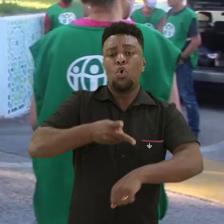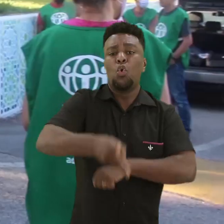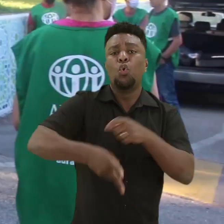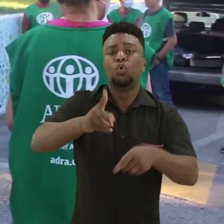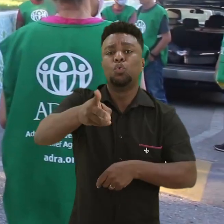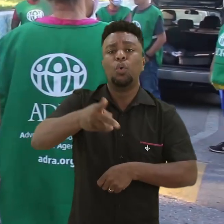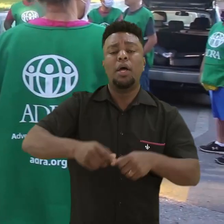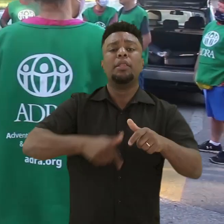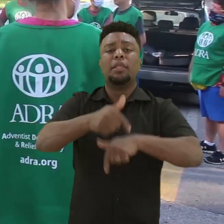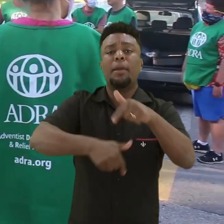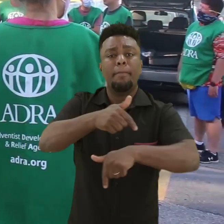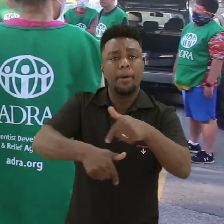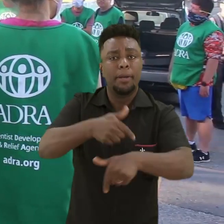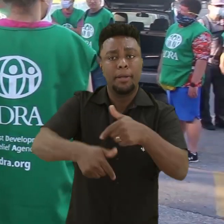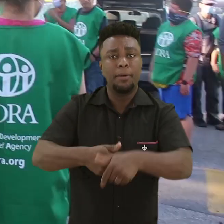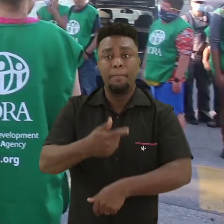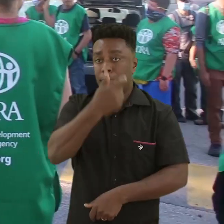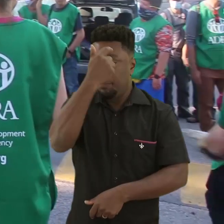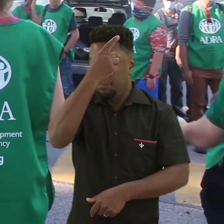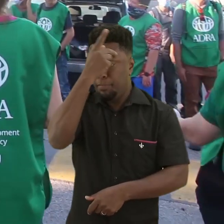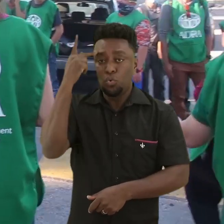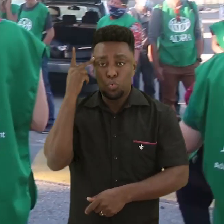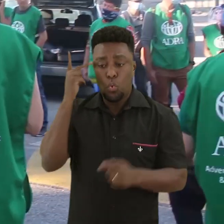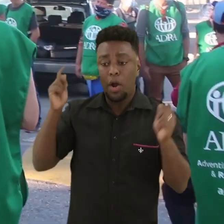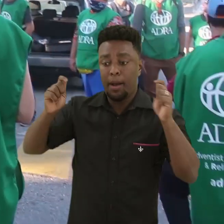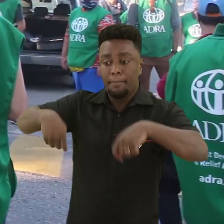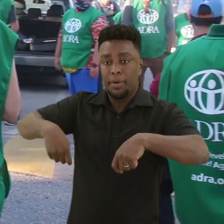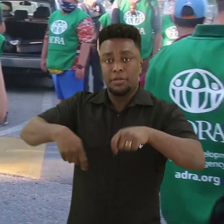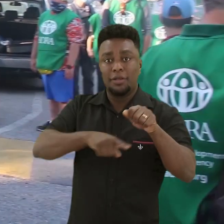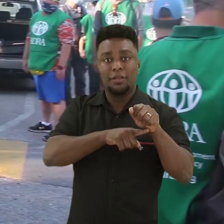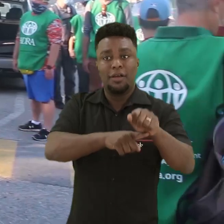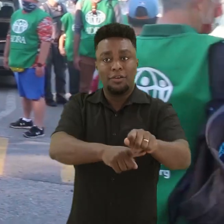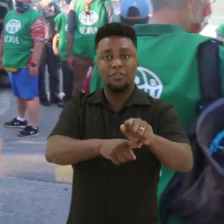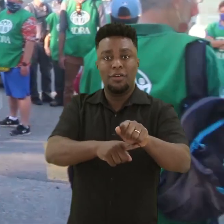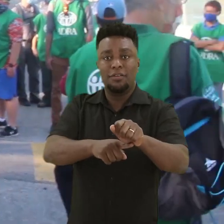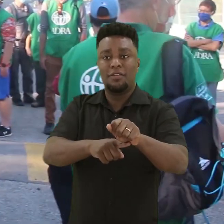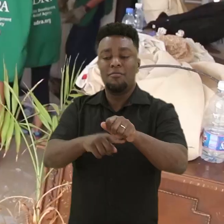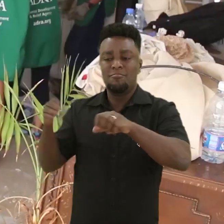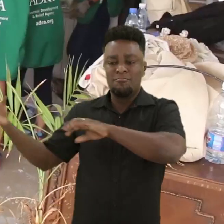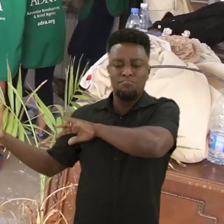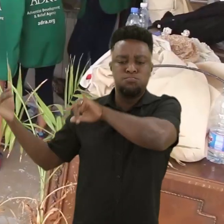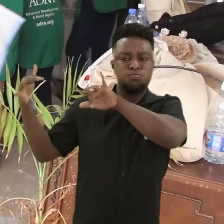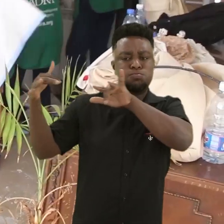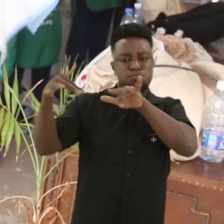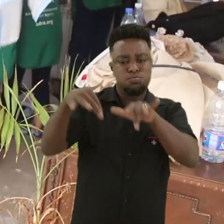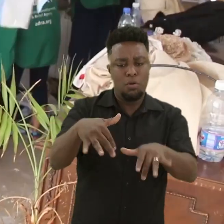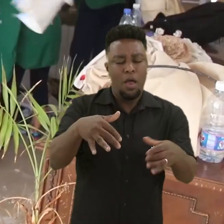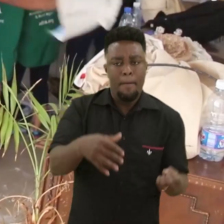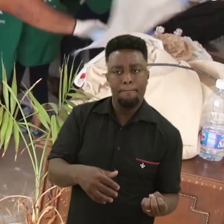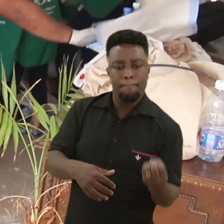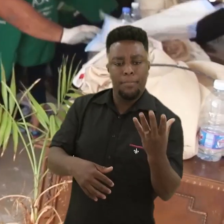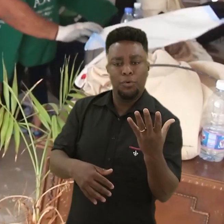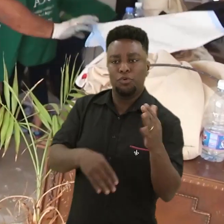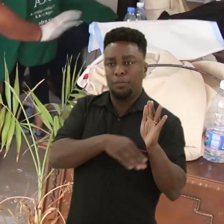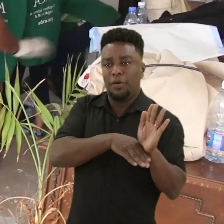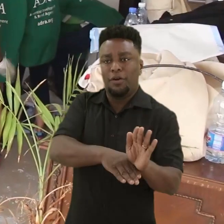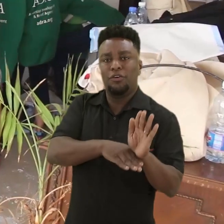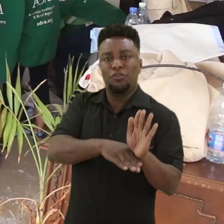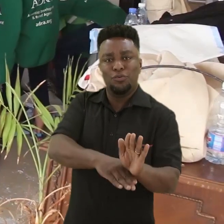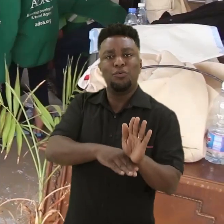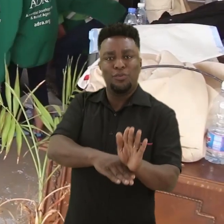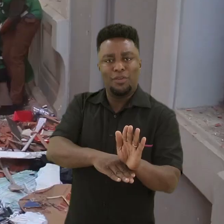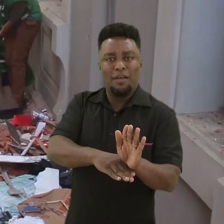trabalhando. Pessoas capacitadas da agência a nível mundial foram até Beirute para auxiliar na coordenação das ações